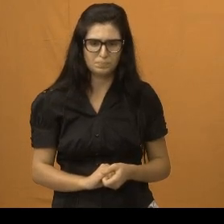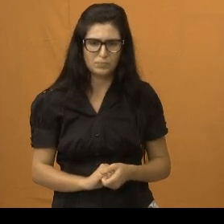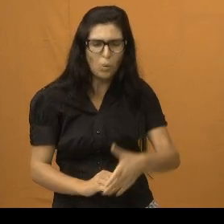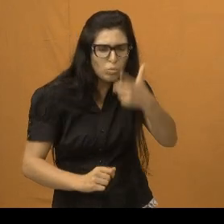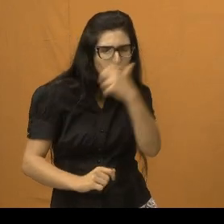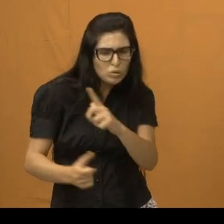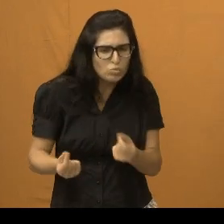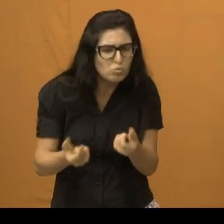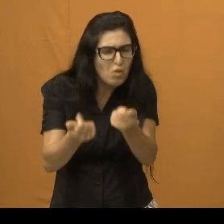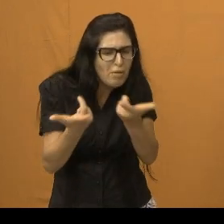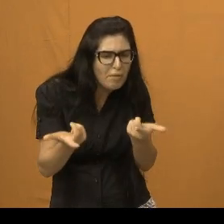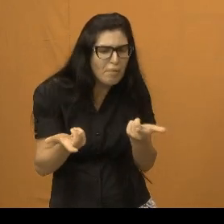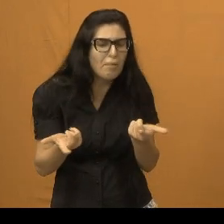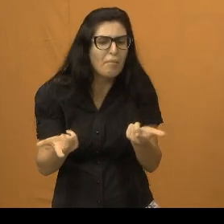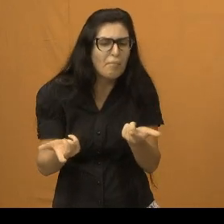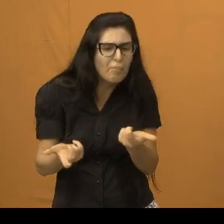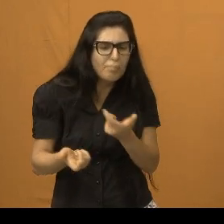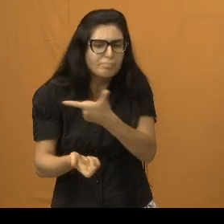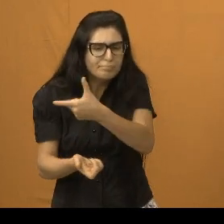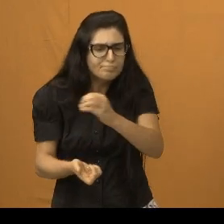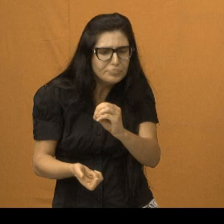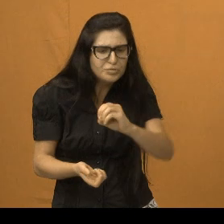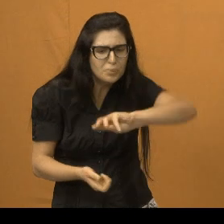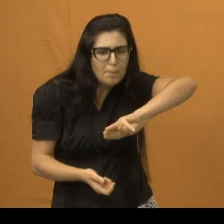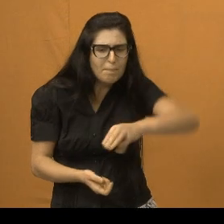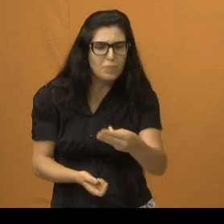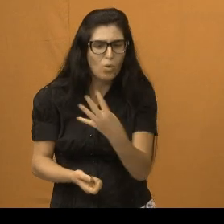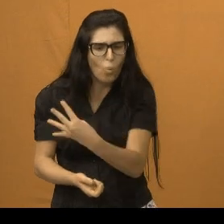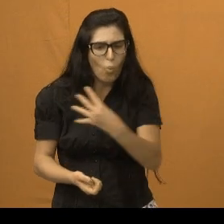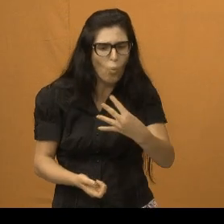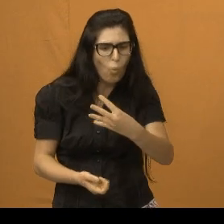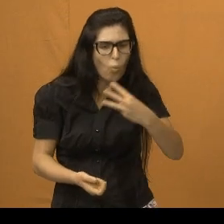arrecadado, ela teve a proporção de 20 milhões